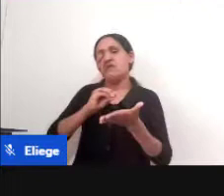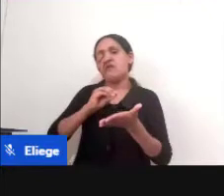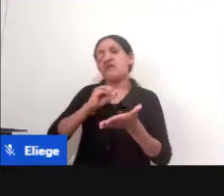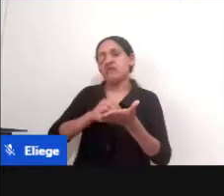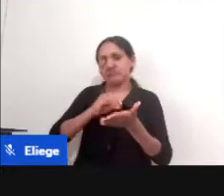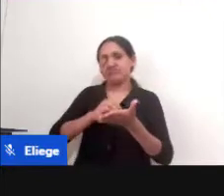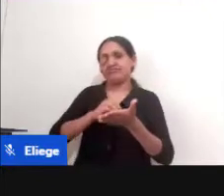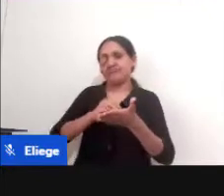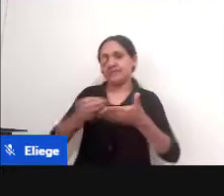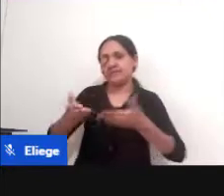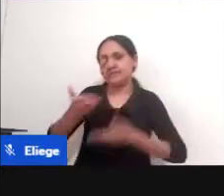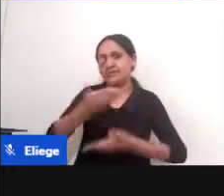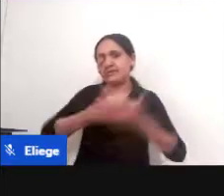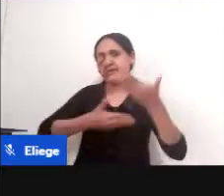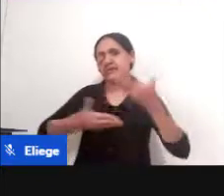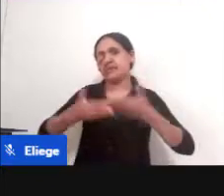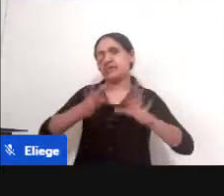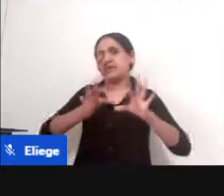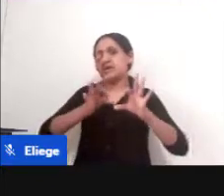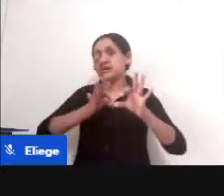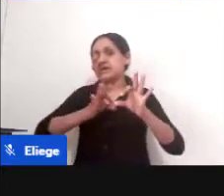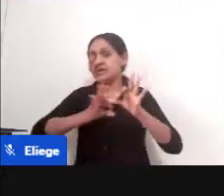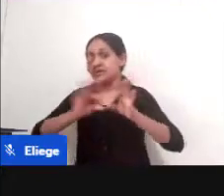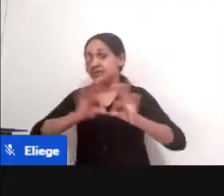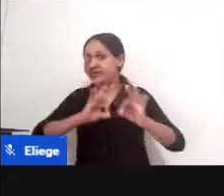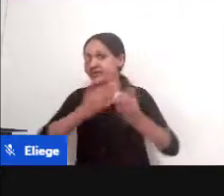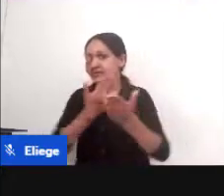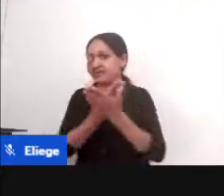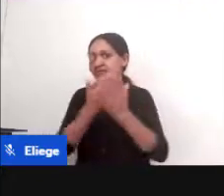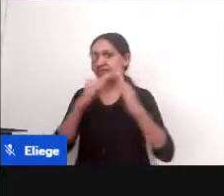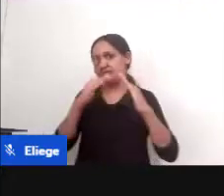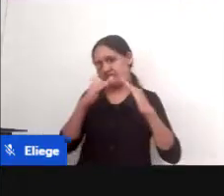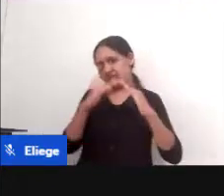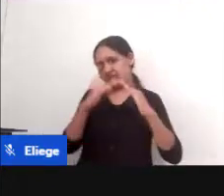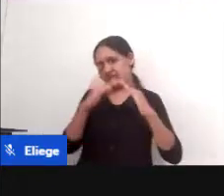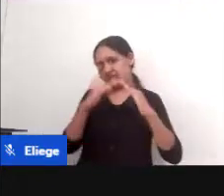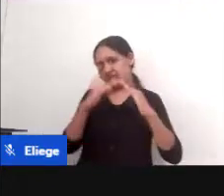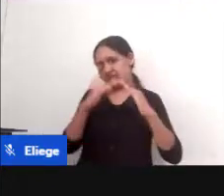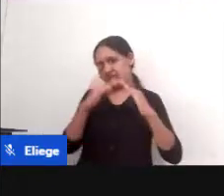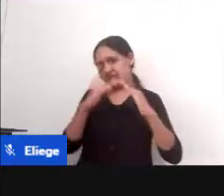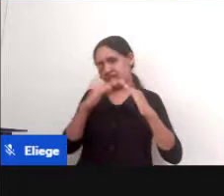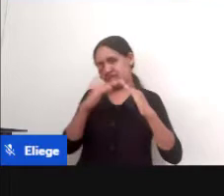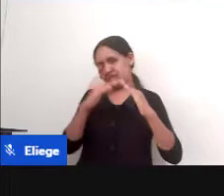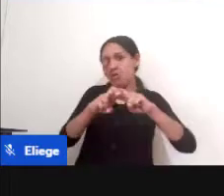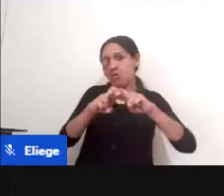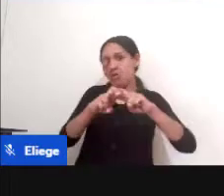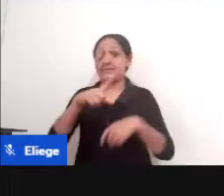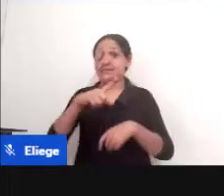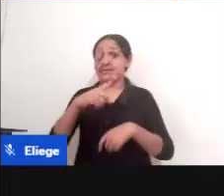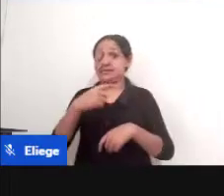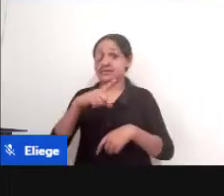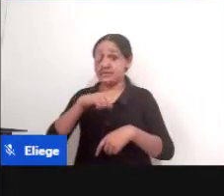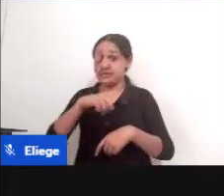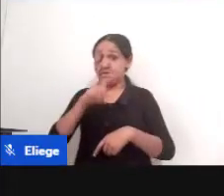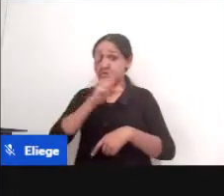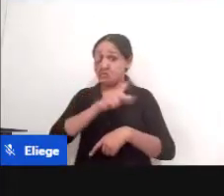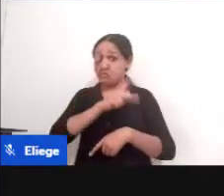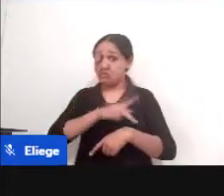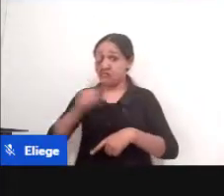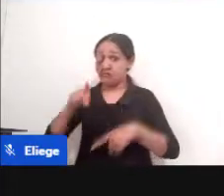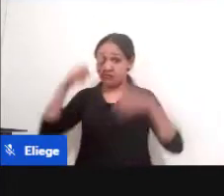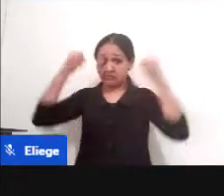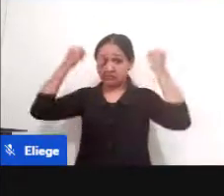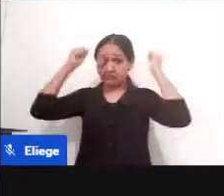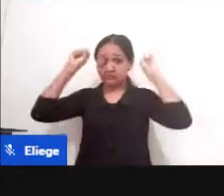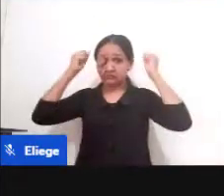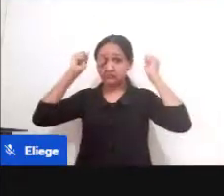e a sistematização das aulas. É por isso que existe nós, professores de educação física. Senão, não